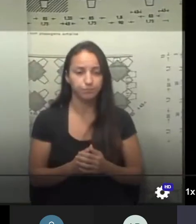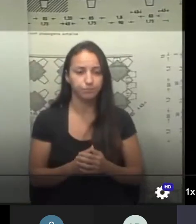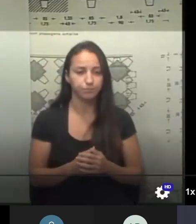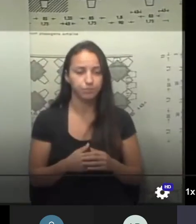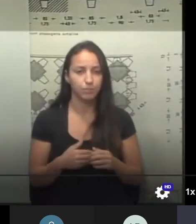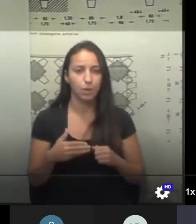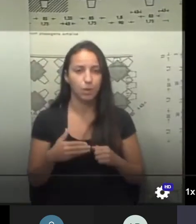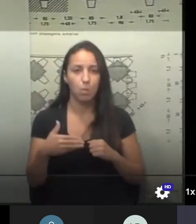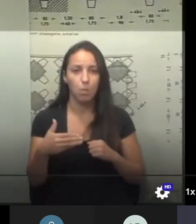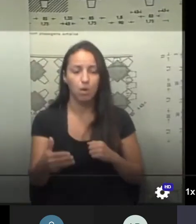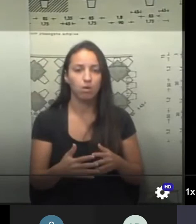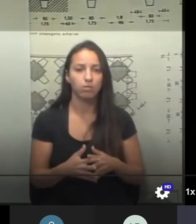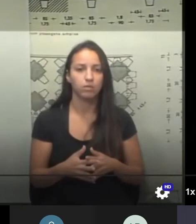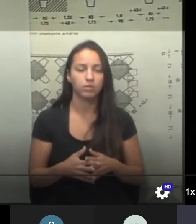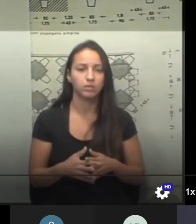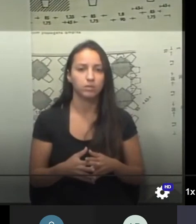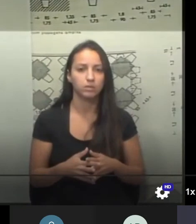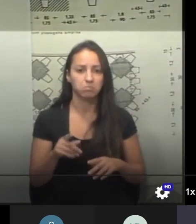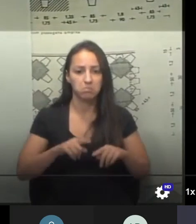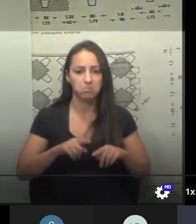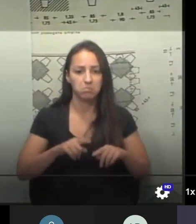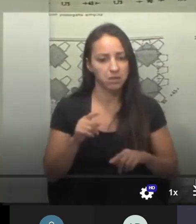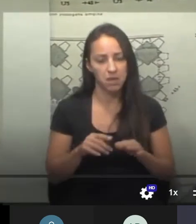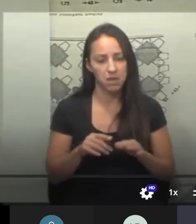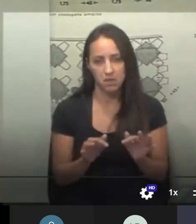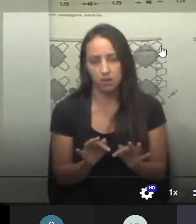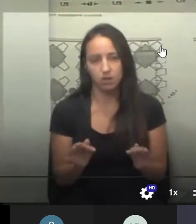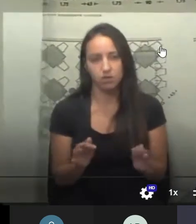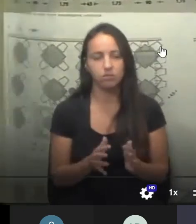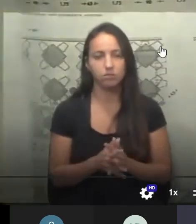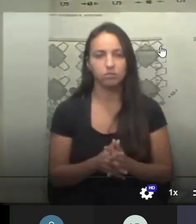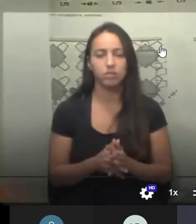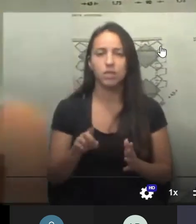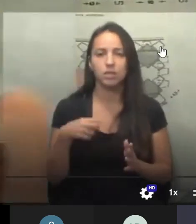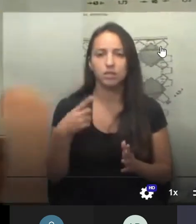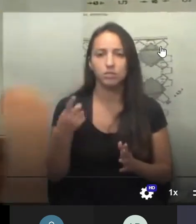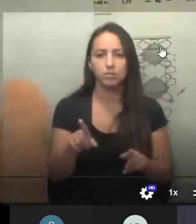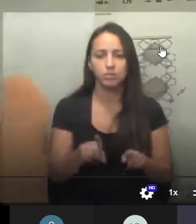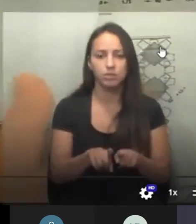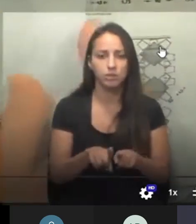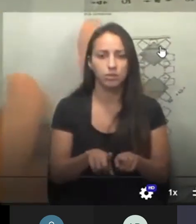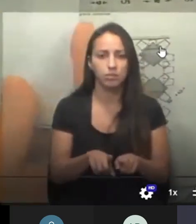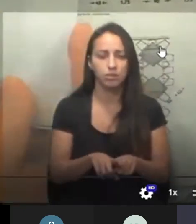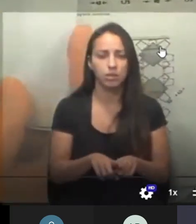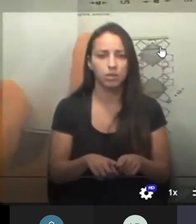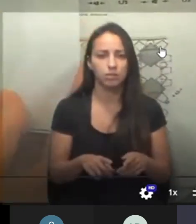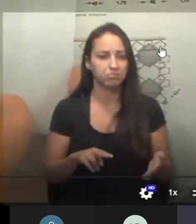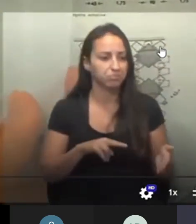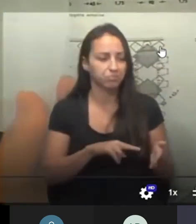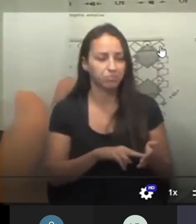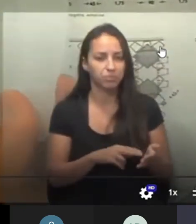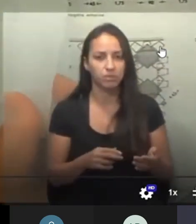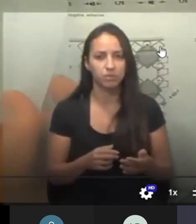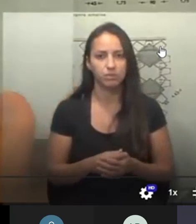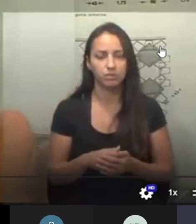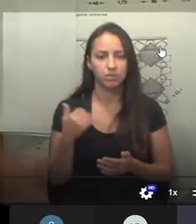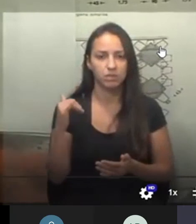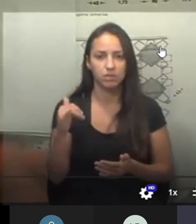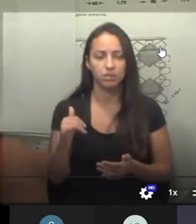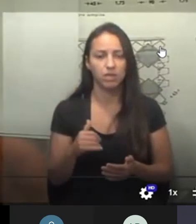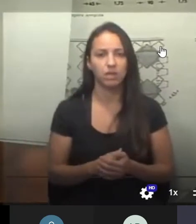mobiliários e equipamentos básicos, certo? E depois ele vai falar também, inclusive, sobre instalações